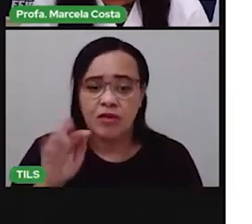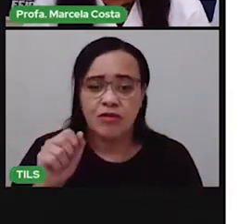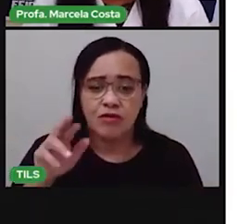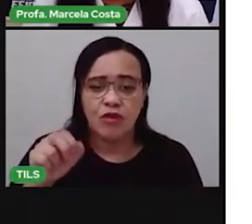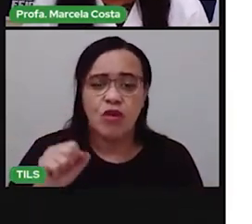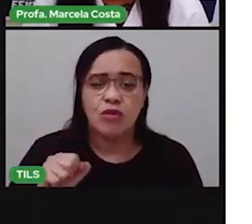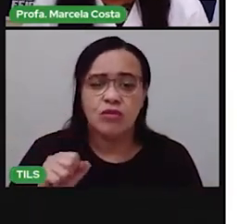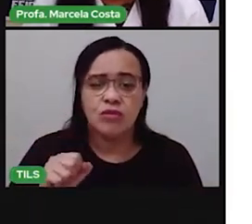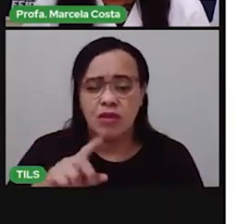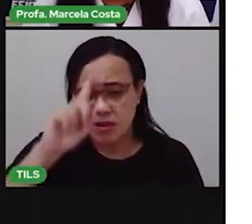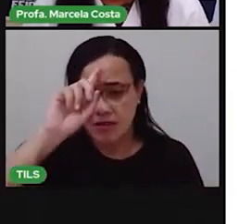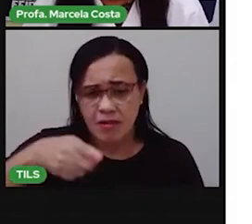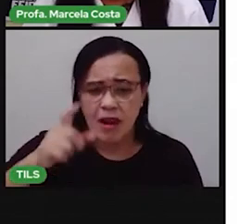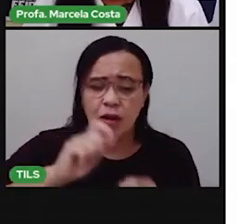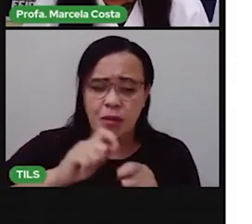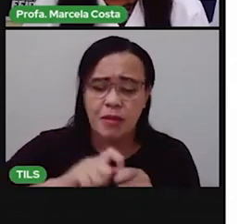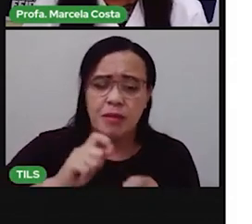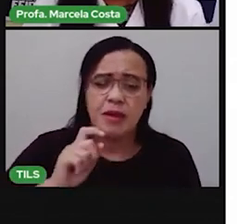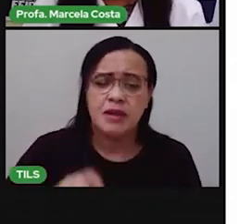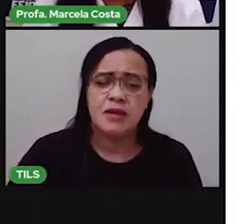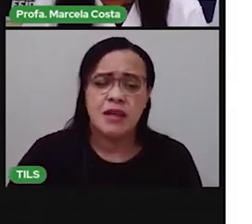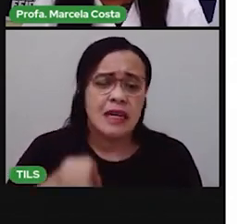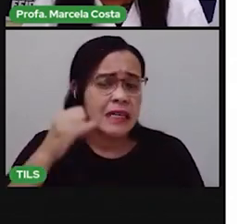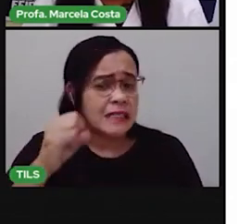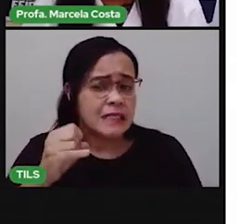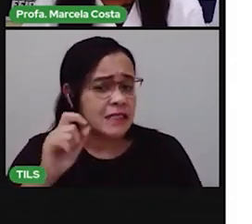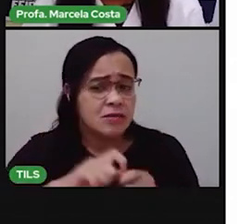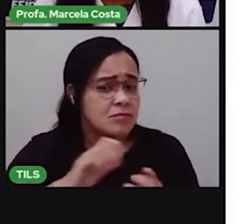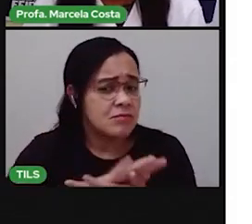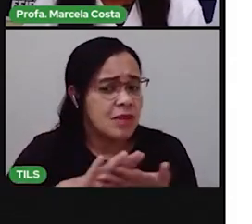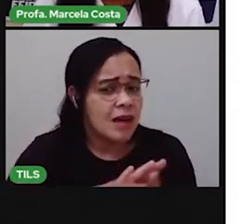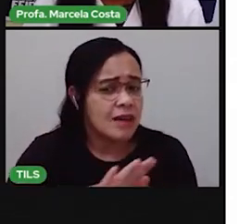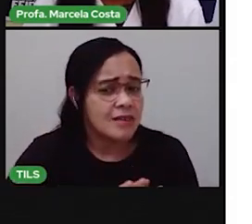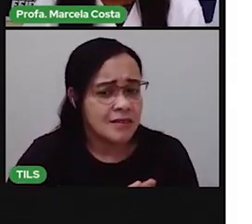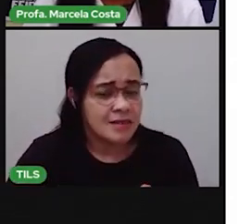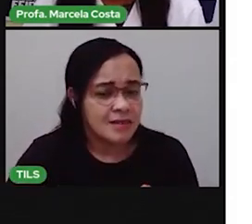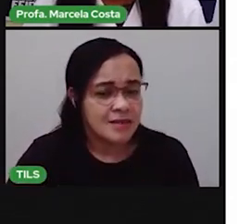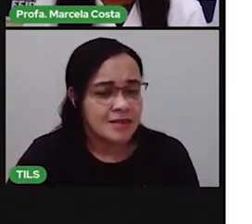Faz o que eu mando. Se não fizer,